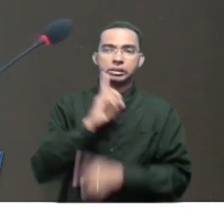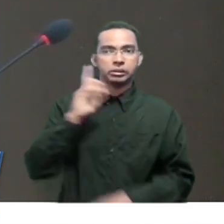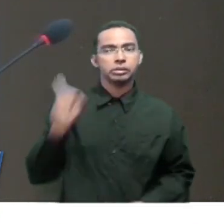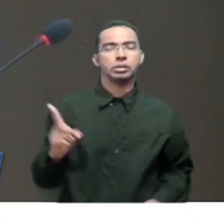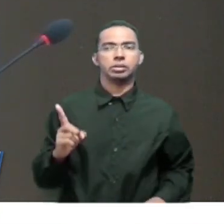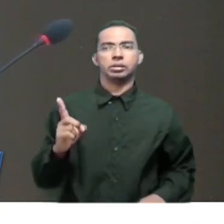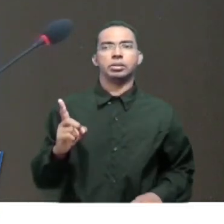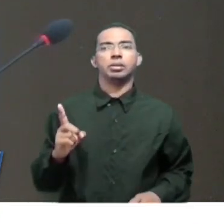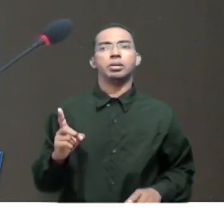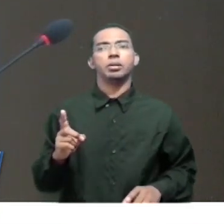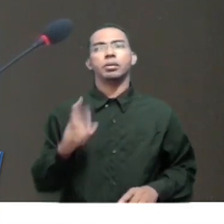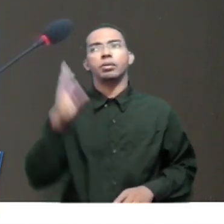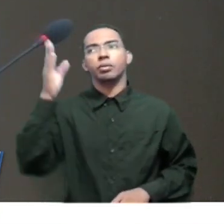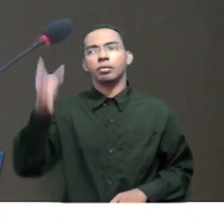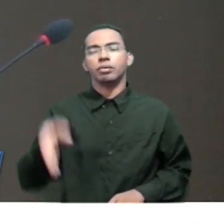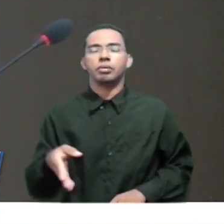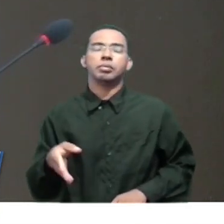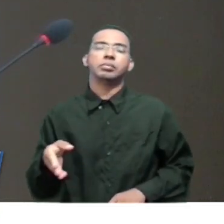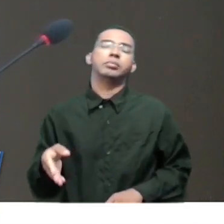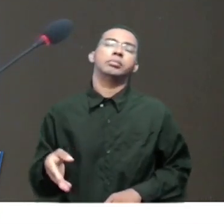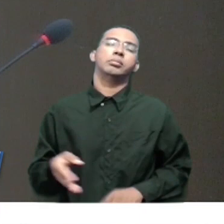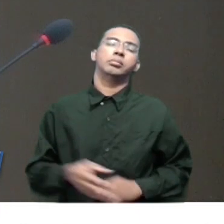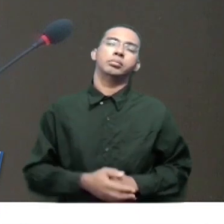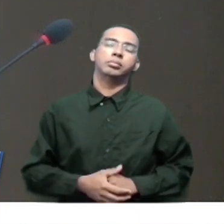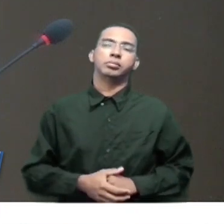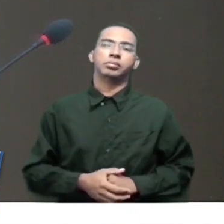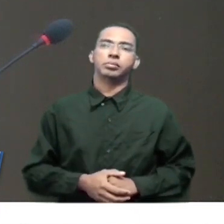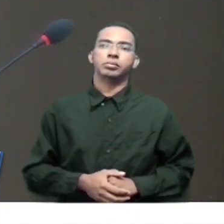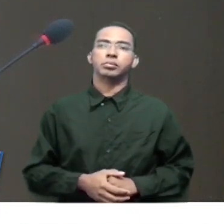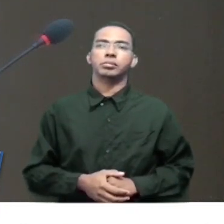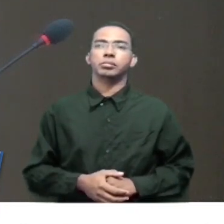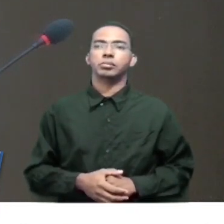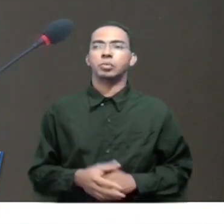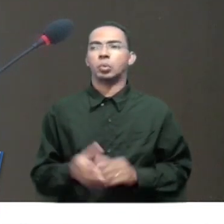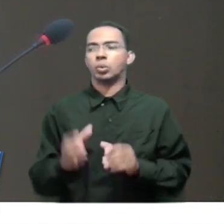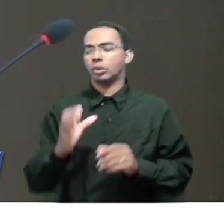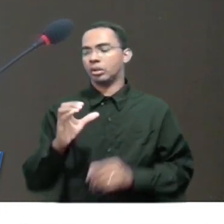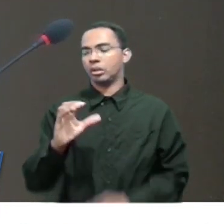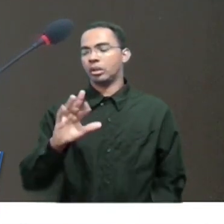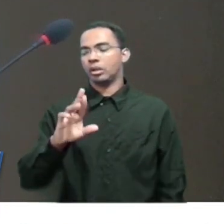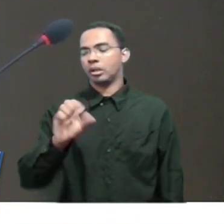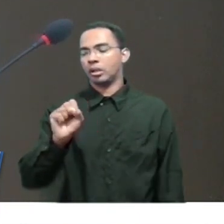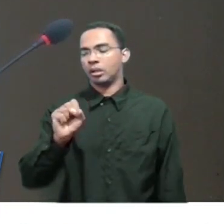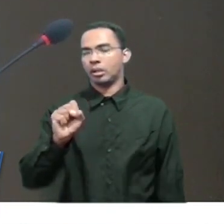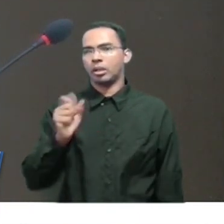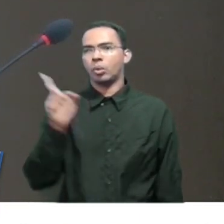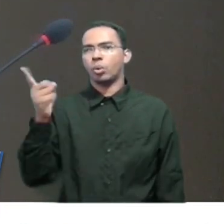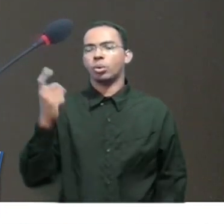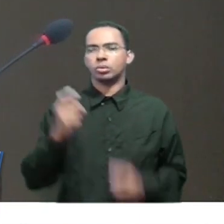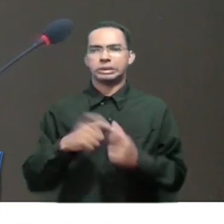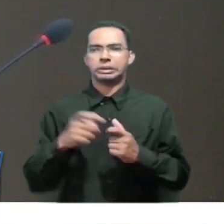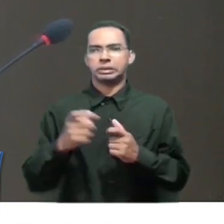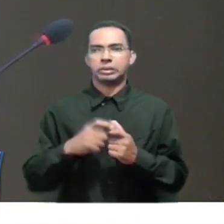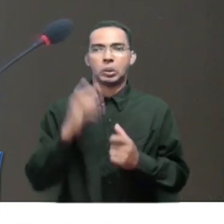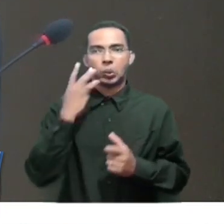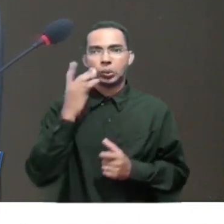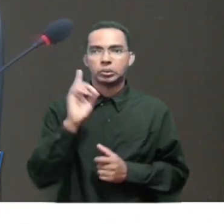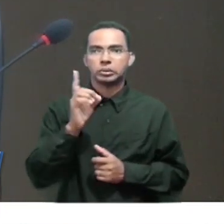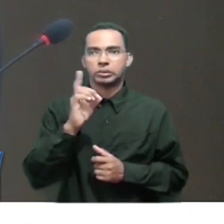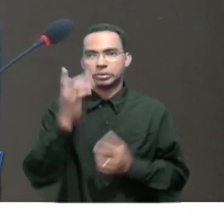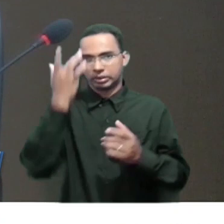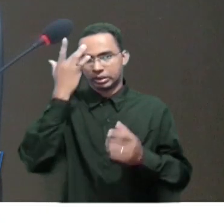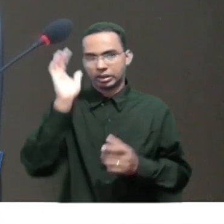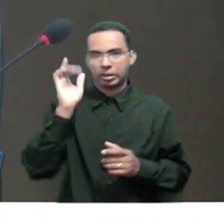para o tal do Cross lá, que é um outro médico que, se bobear, não sabe nem onde Franca fica